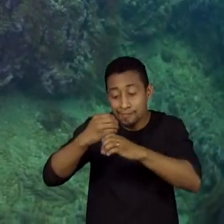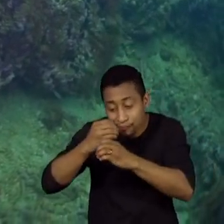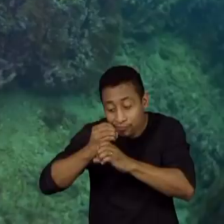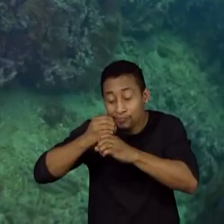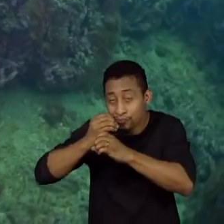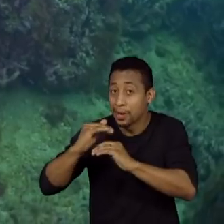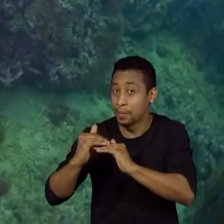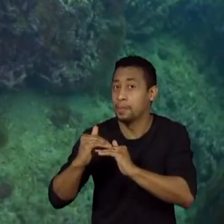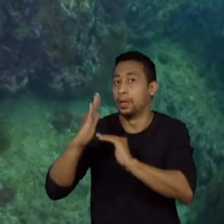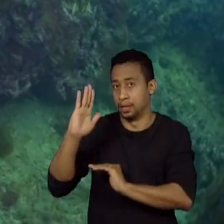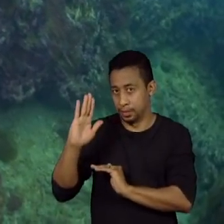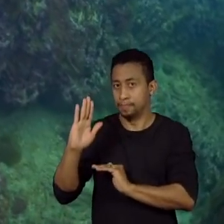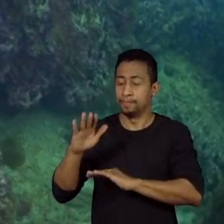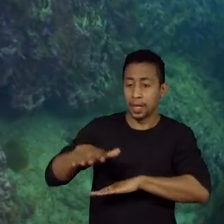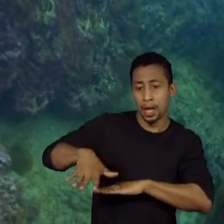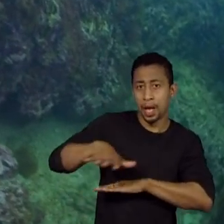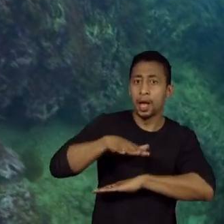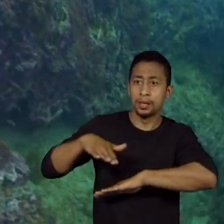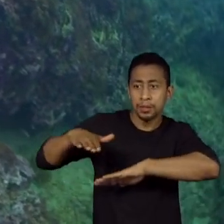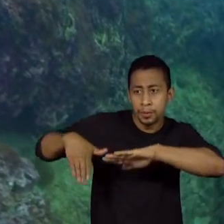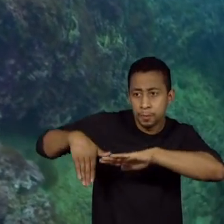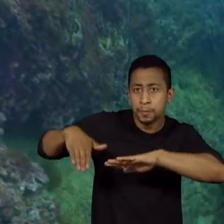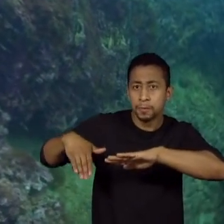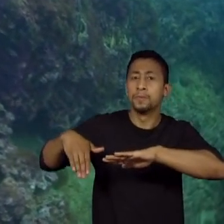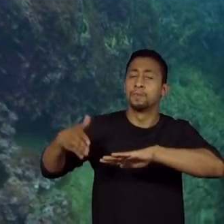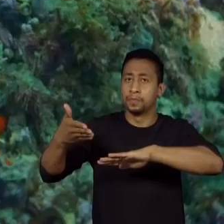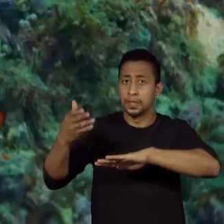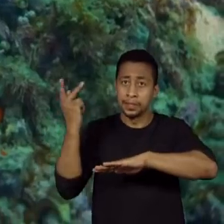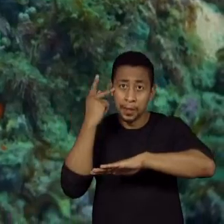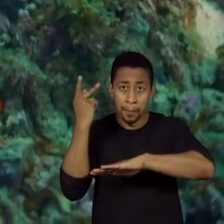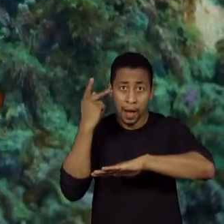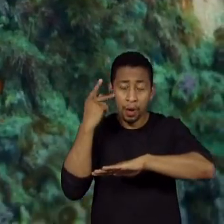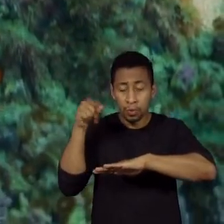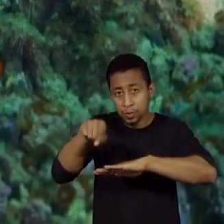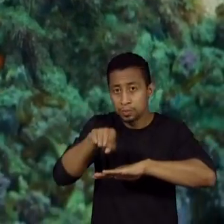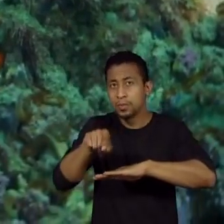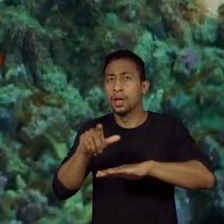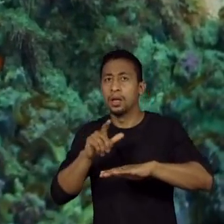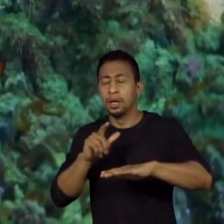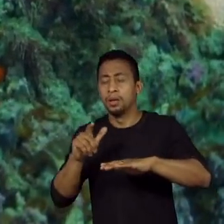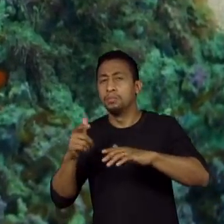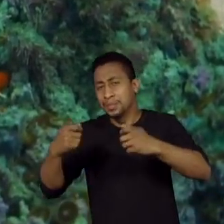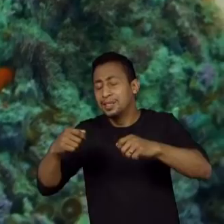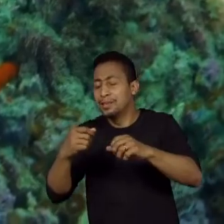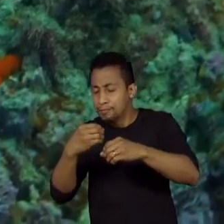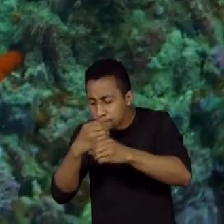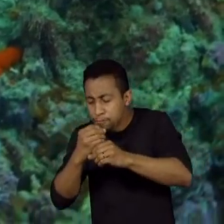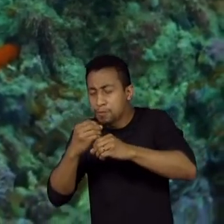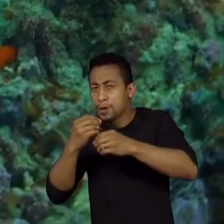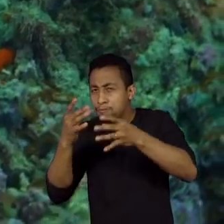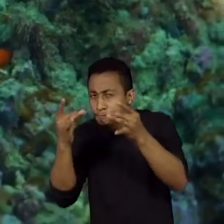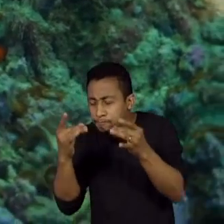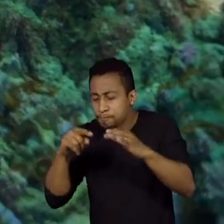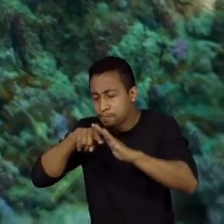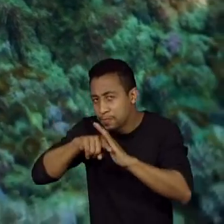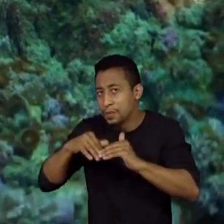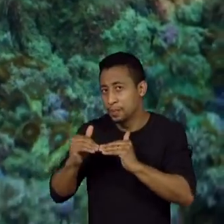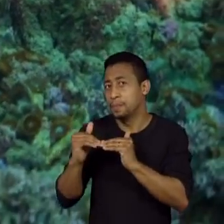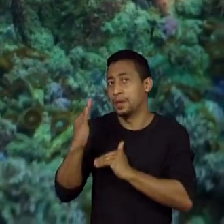Paulo, ele é uma área de reprodução de muitas espécies, de peixes de grande porte, as